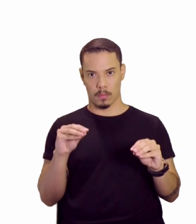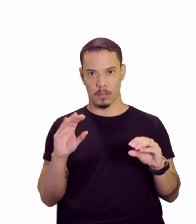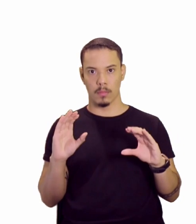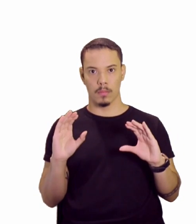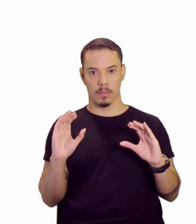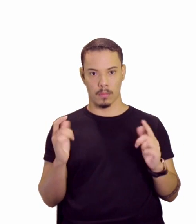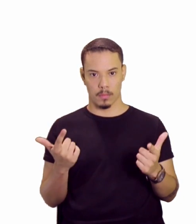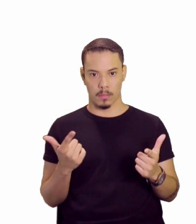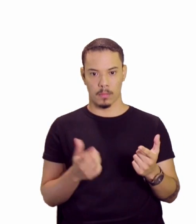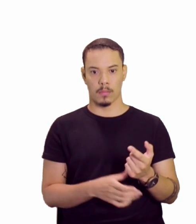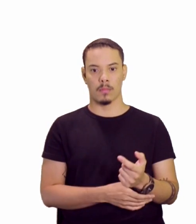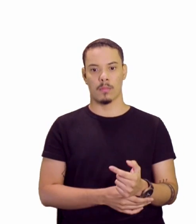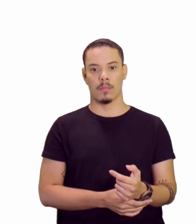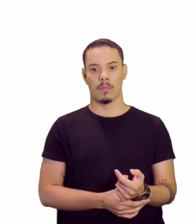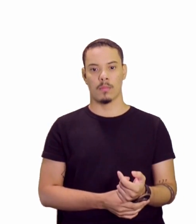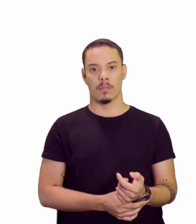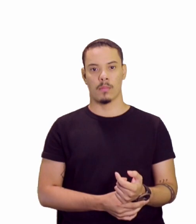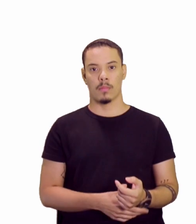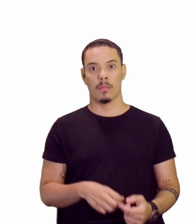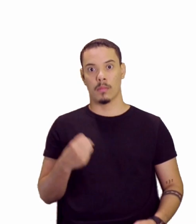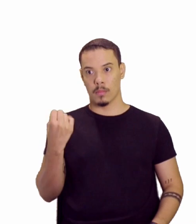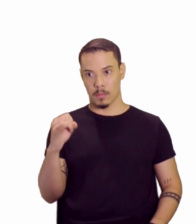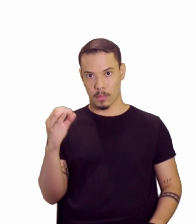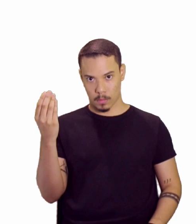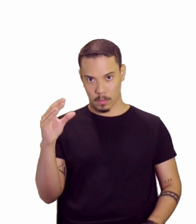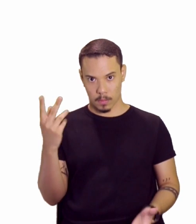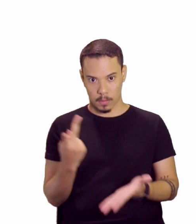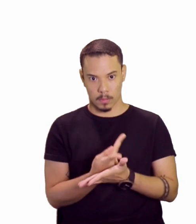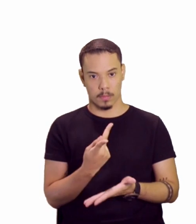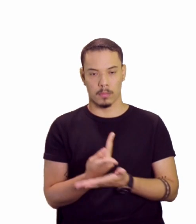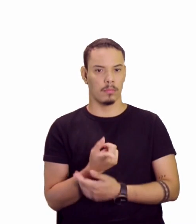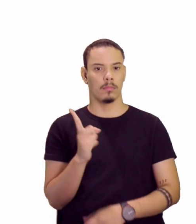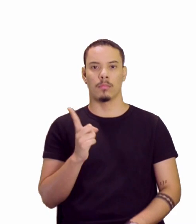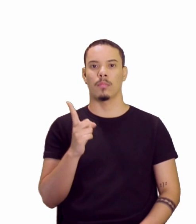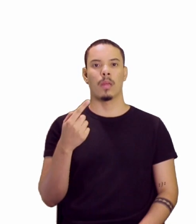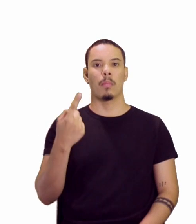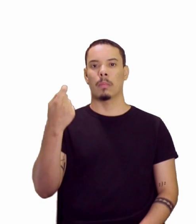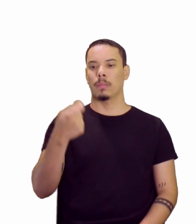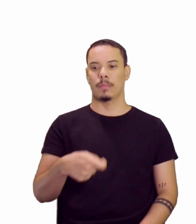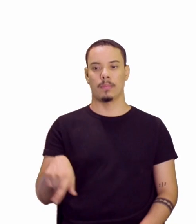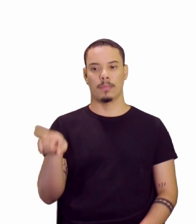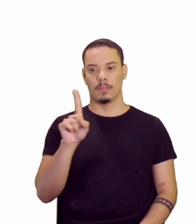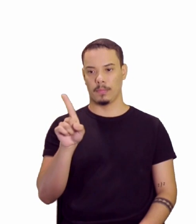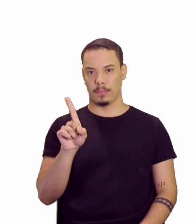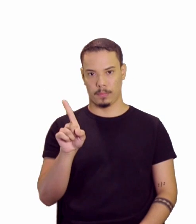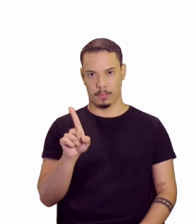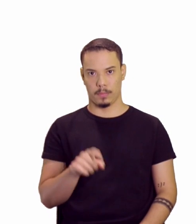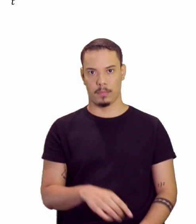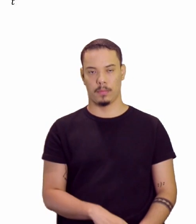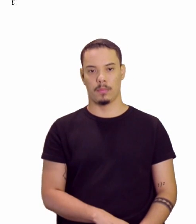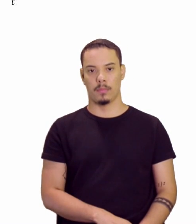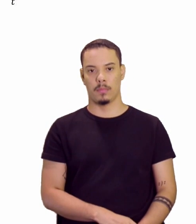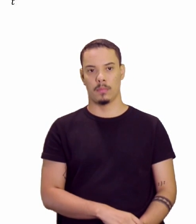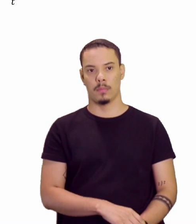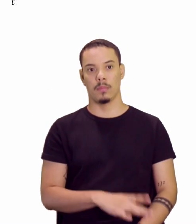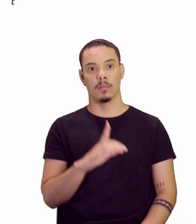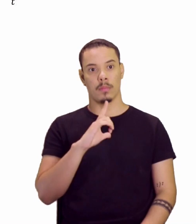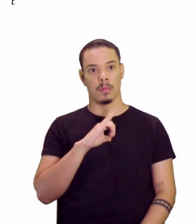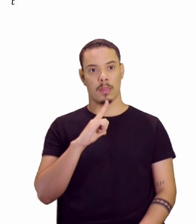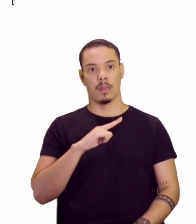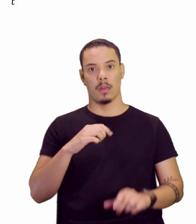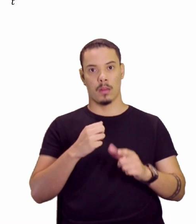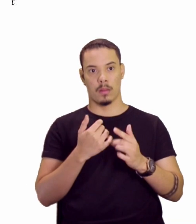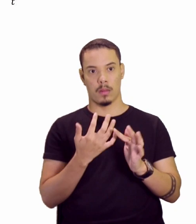Aqui... Se colocar está errado? Não, só não tem necessidade. Exatamente. E aqui são os